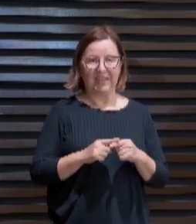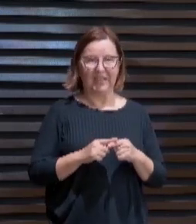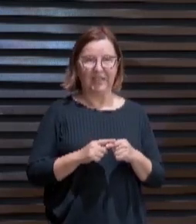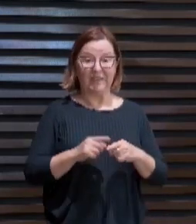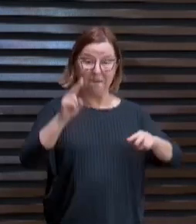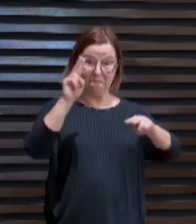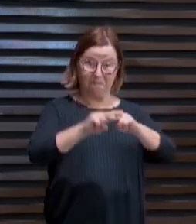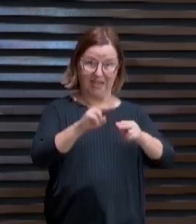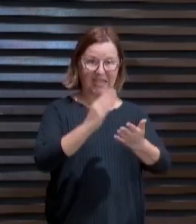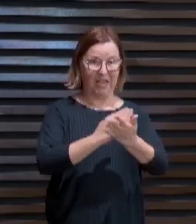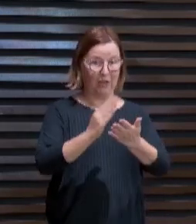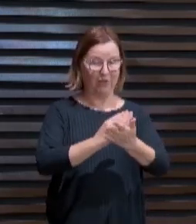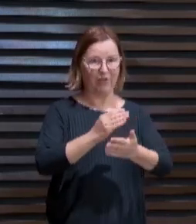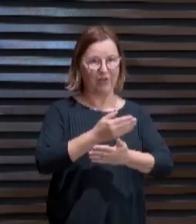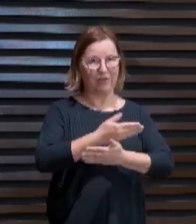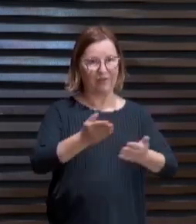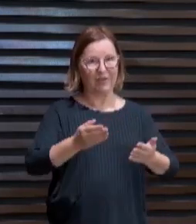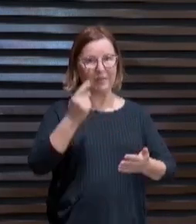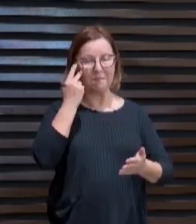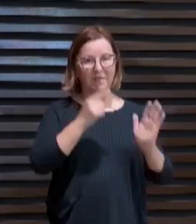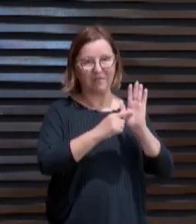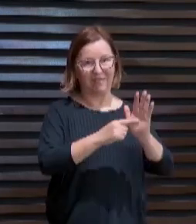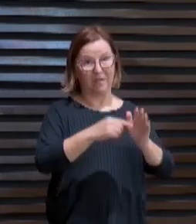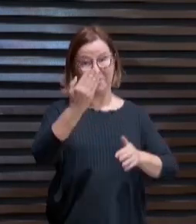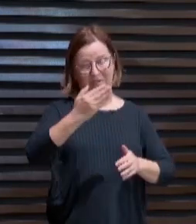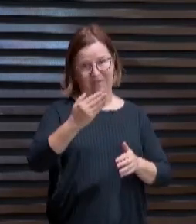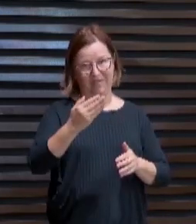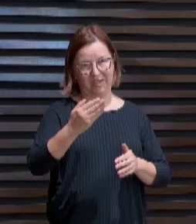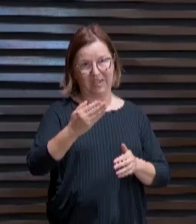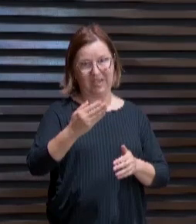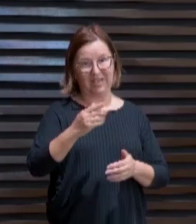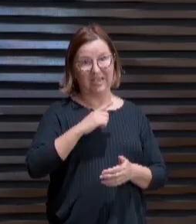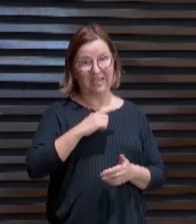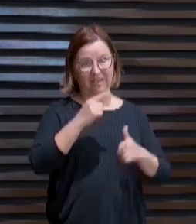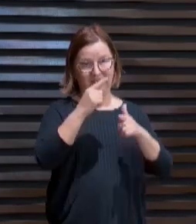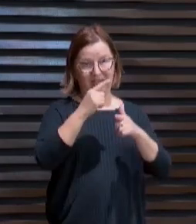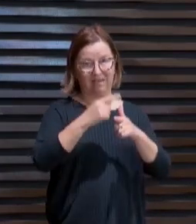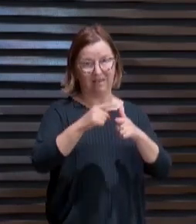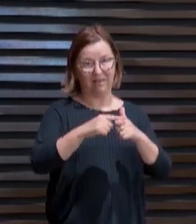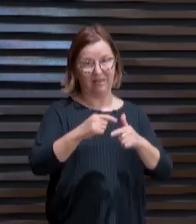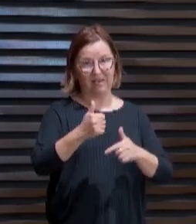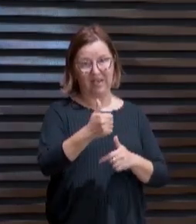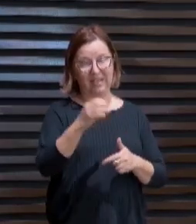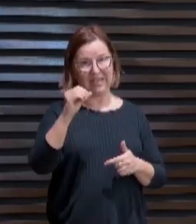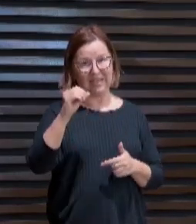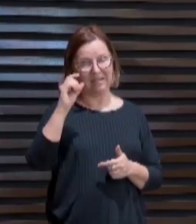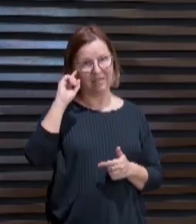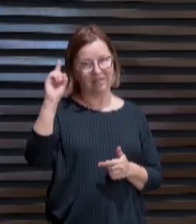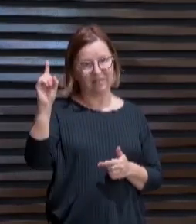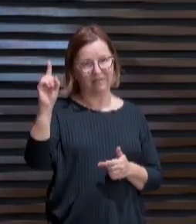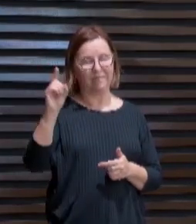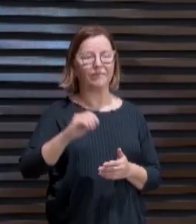para ser dispostos à prova, e terei tribulação de 10 dias. Apocalipse 2,